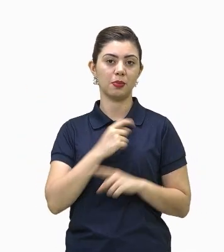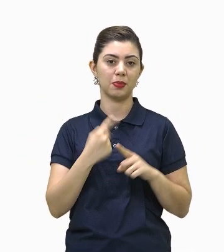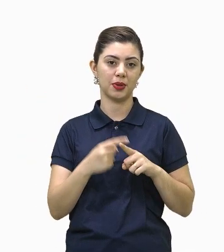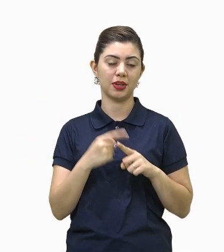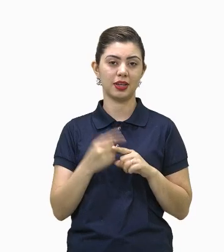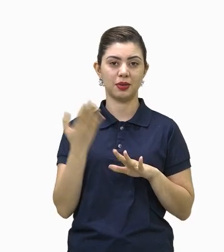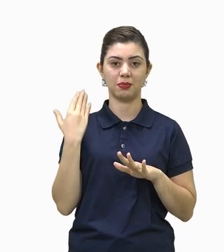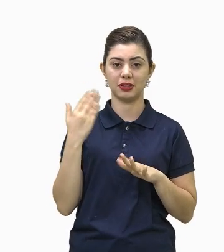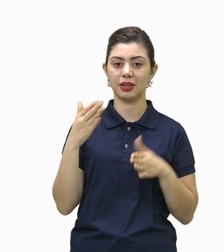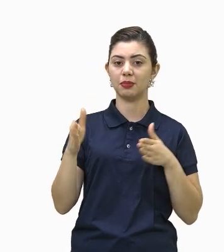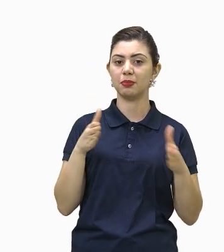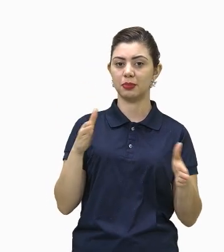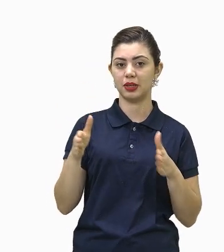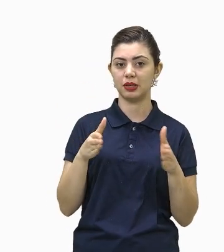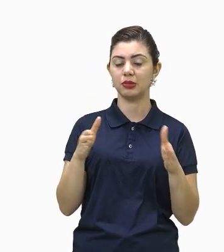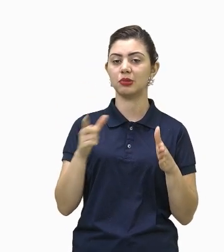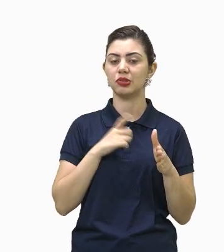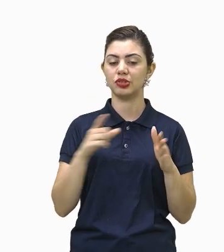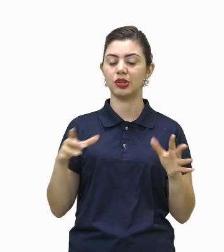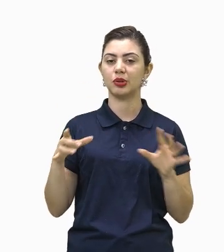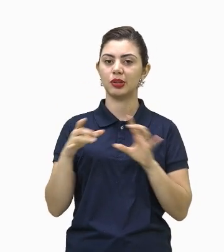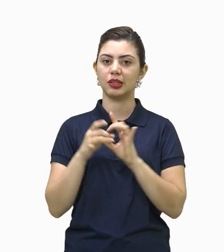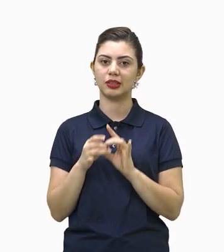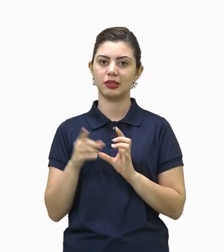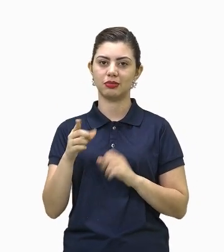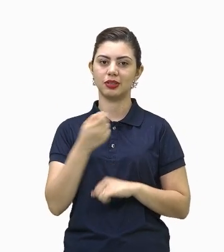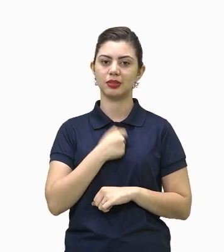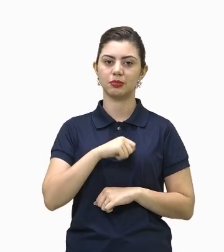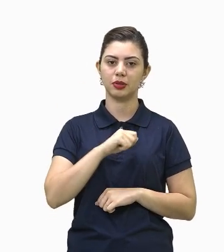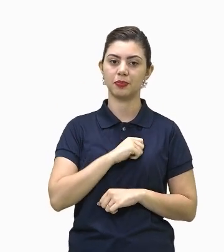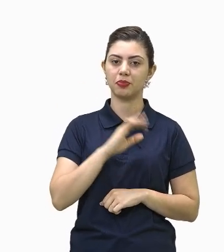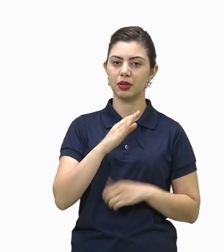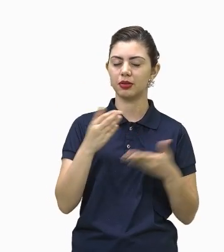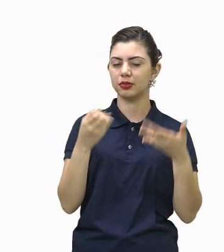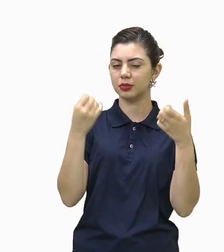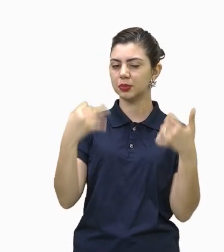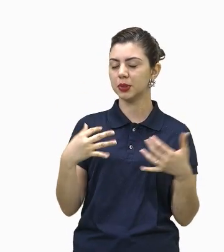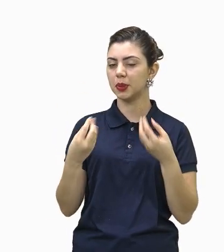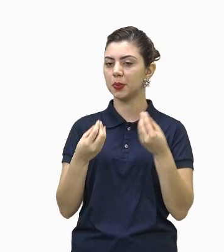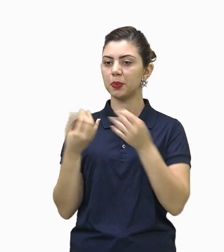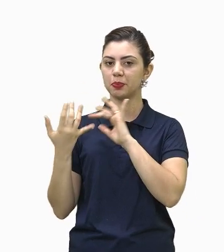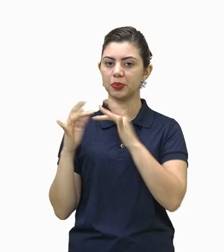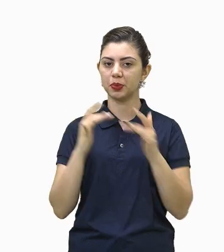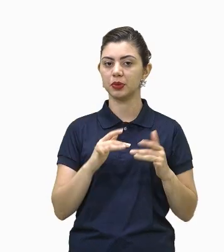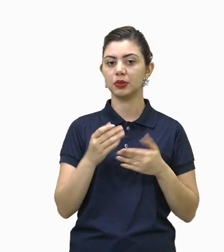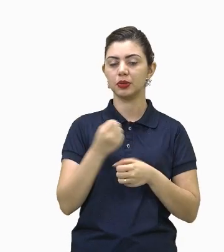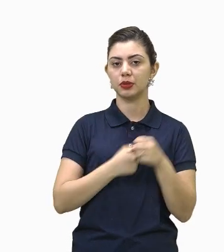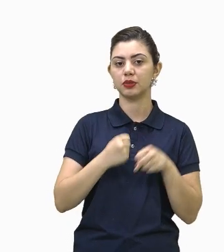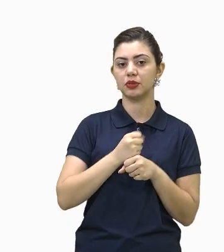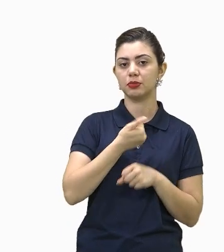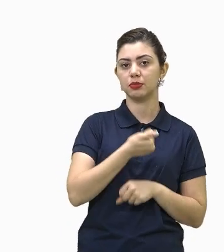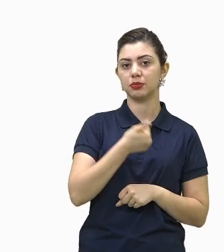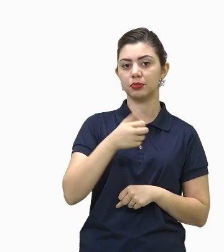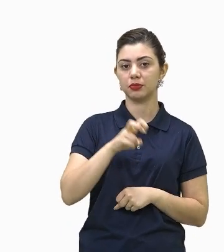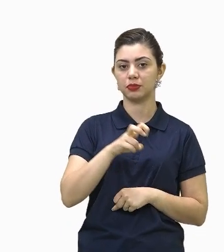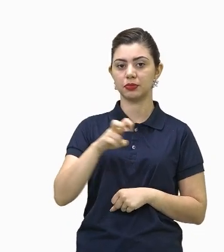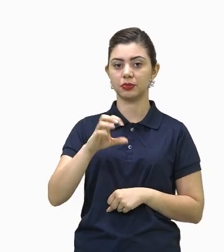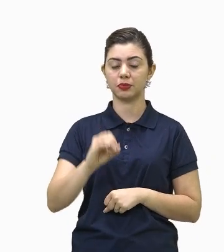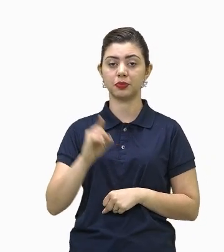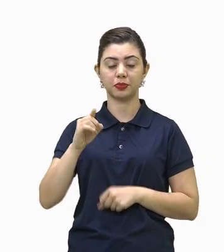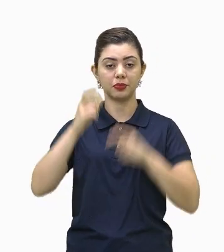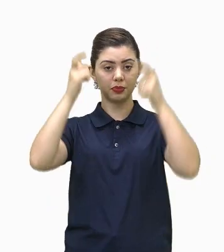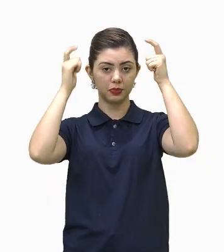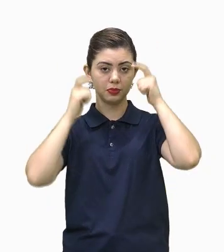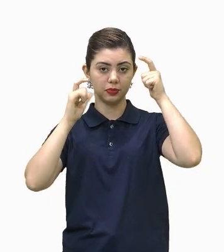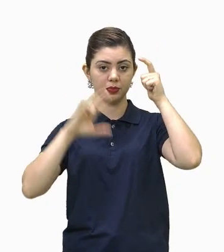parte da União Ibérica, e a gente vai entender um pouco melhor então esse contexto histórico. Em 1550, o rei de Portugal, o